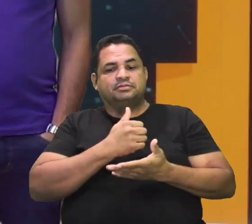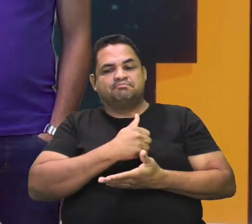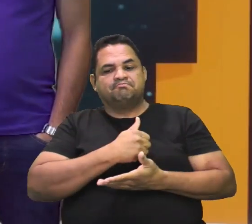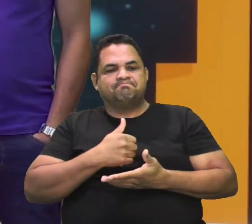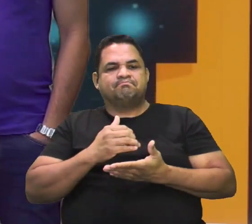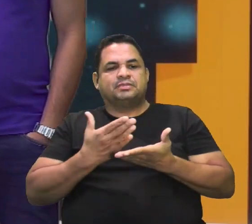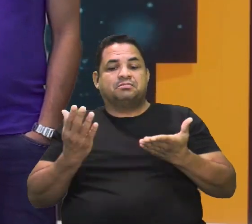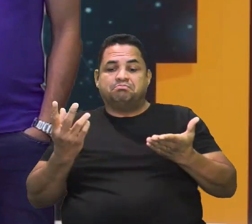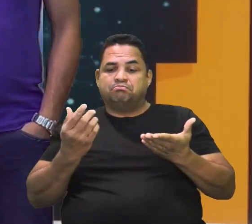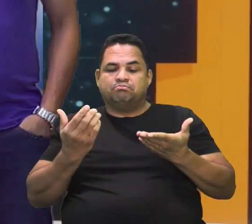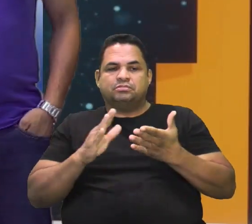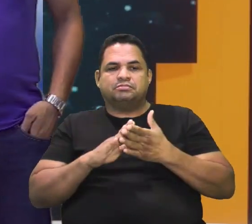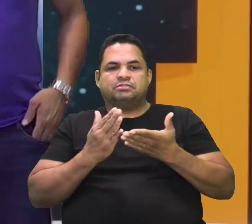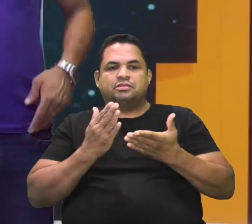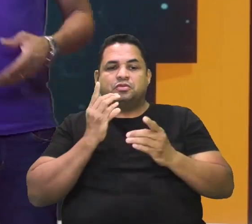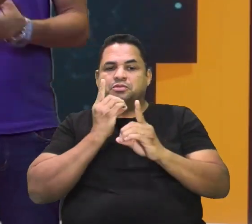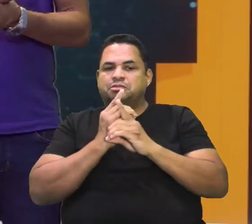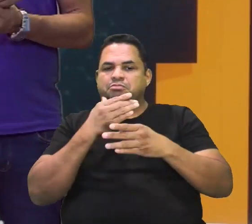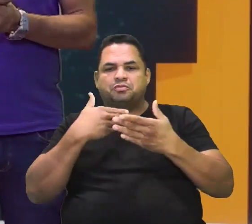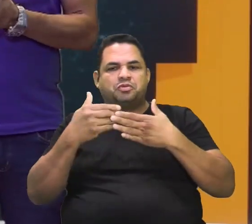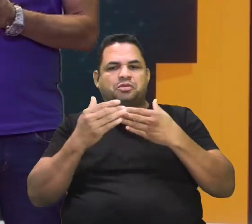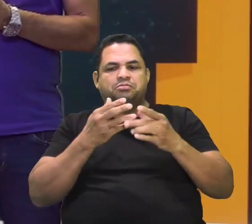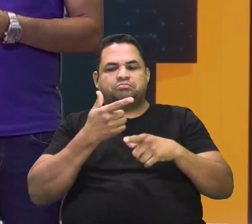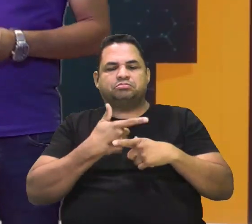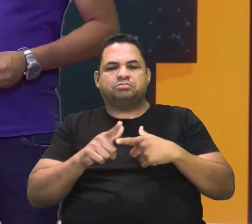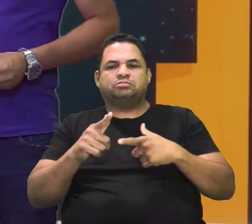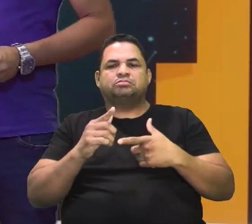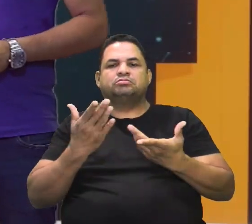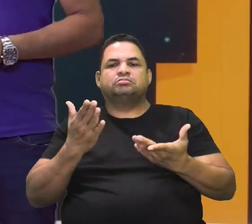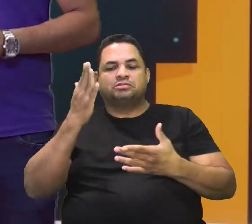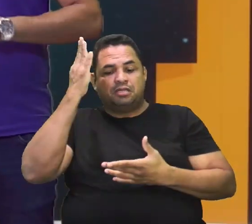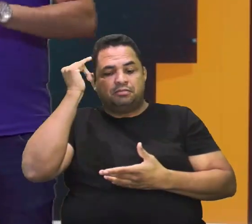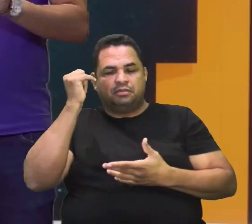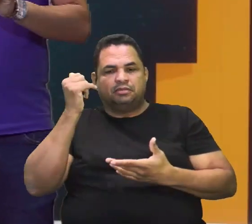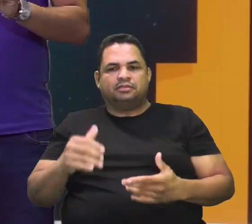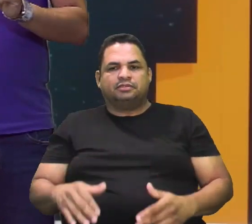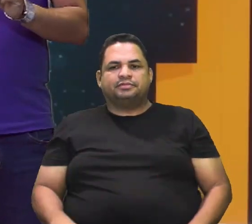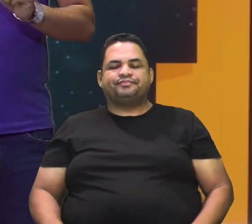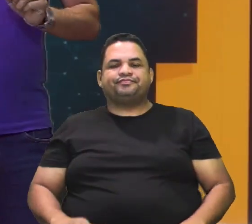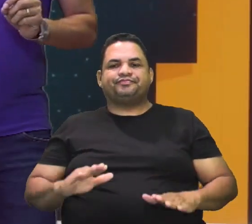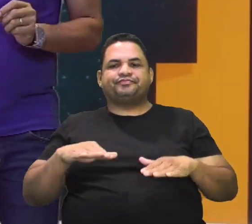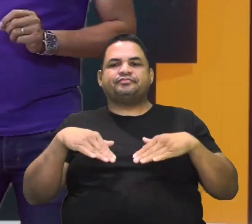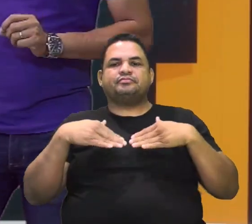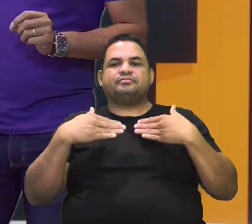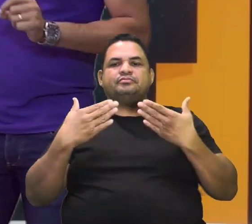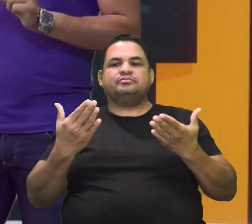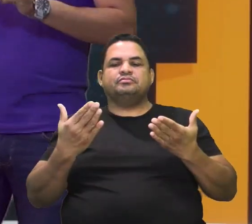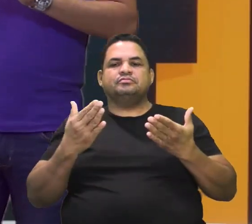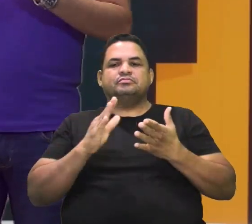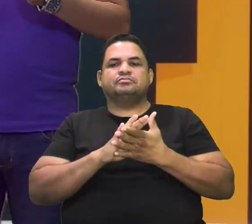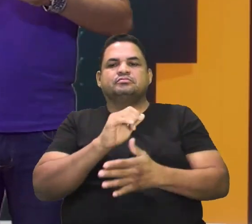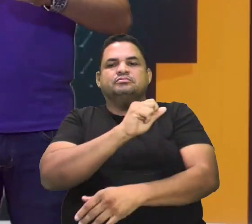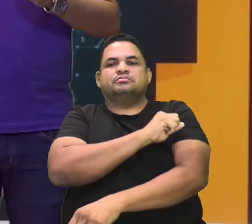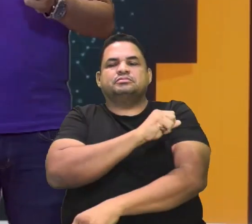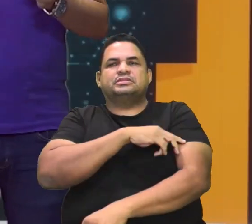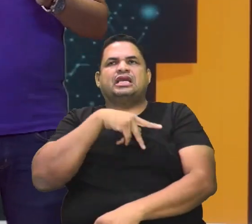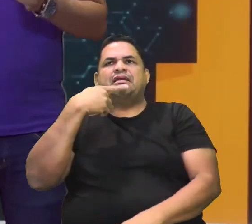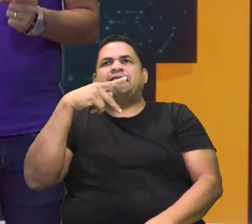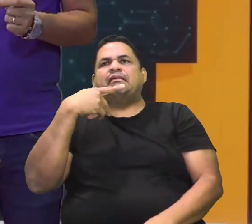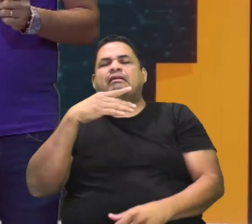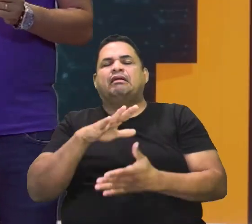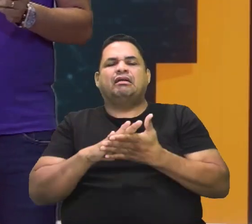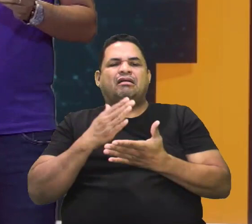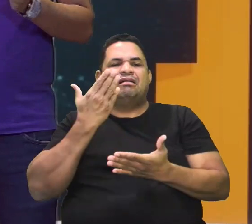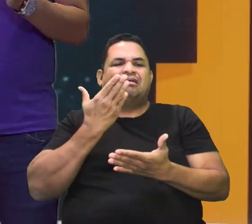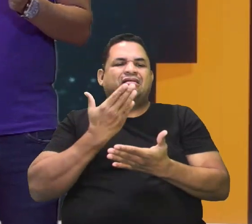aí a qualquer situação que apareça, tá certo? É interessante que quando a aula fica pesada, quando que o aluno reclama que a aula, essa aula